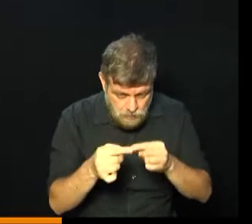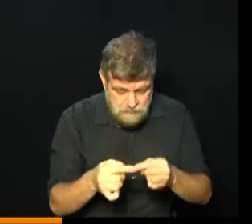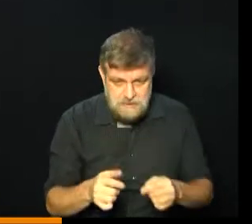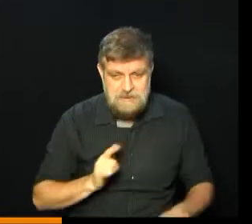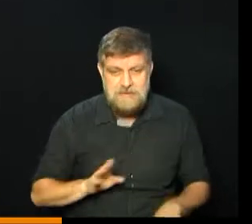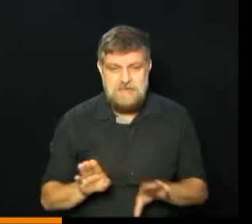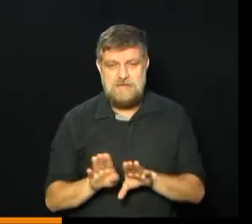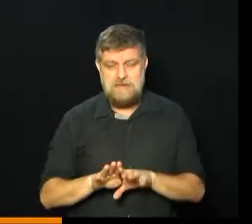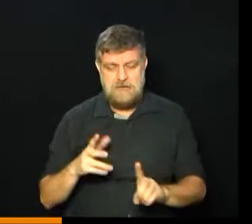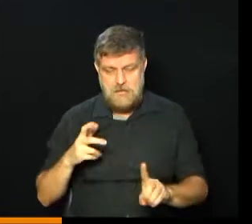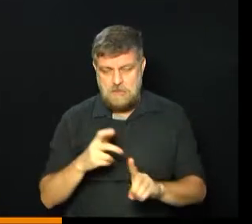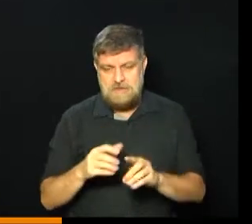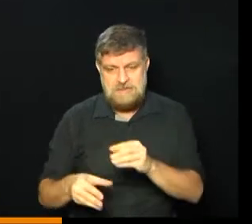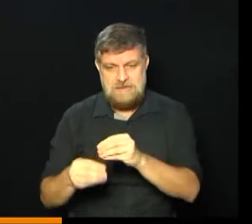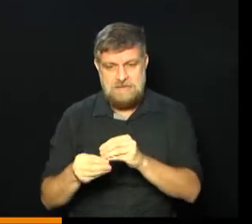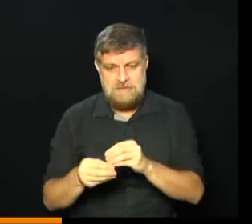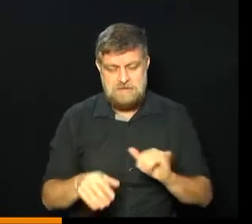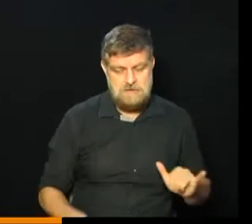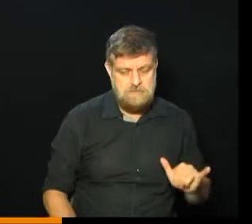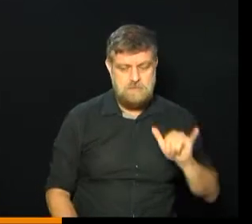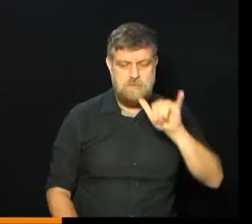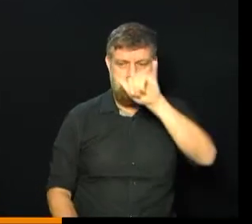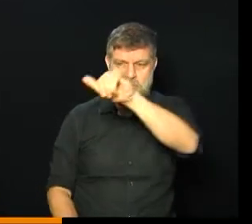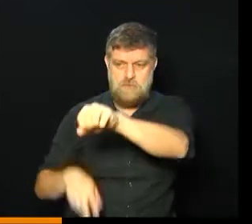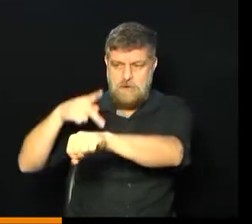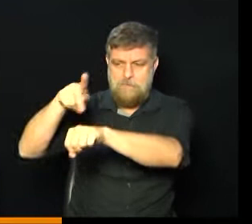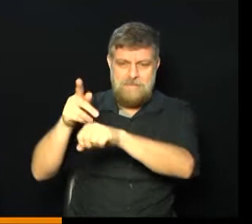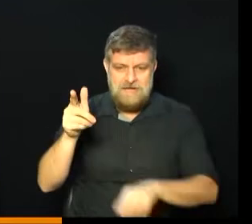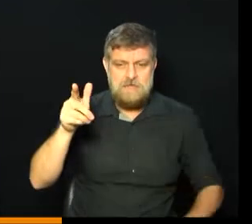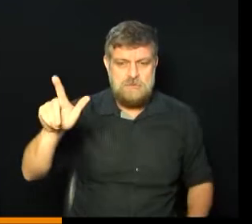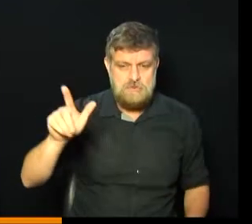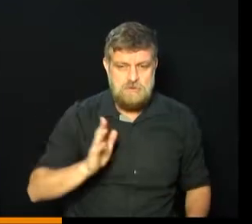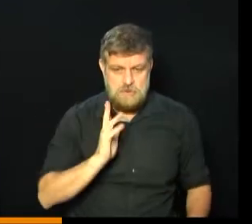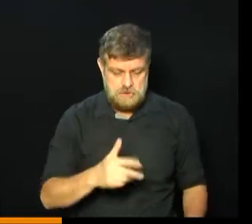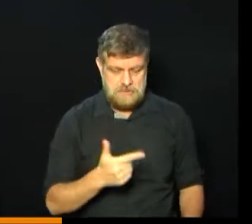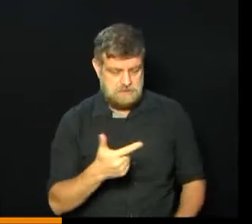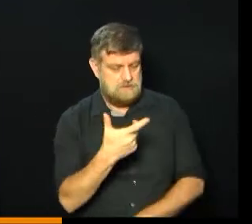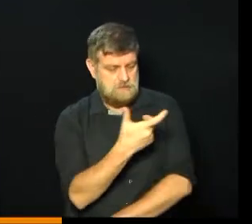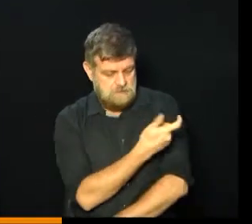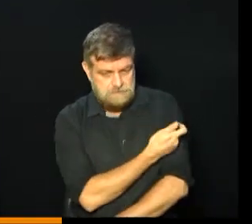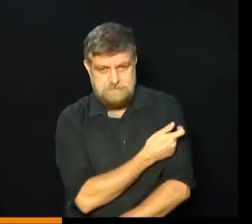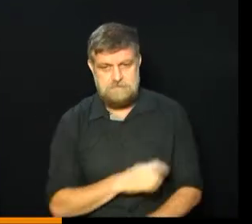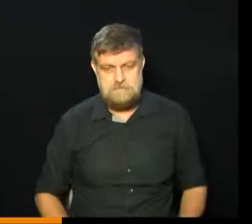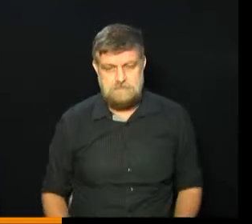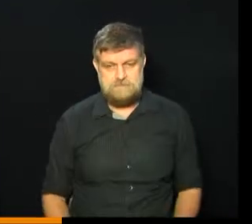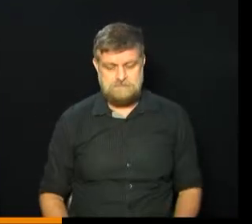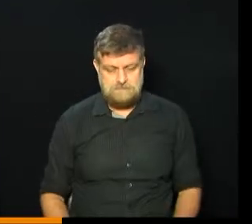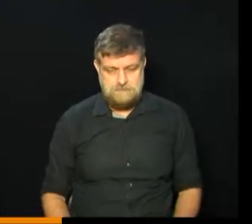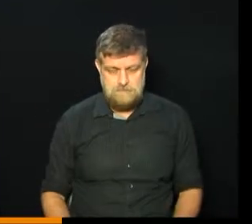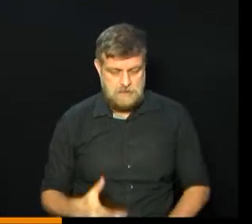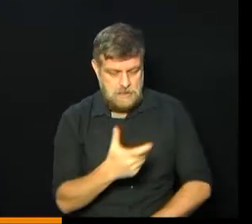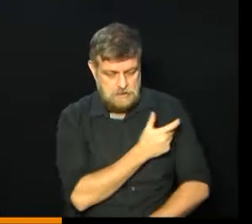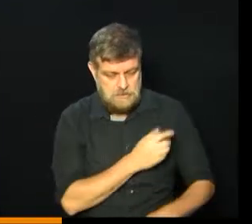doses adicionais para Viajantes ao exterior que tenham esquema vacinal completo Entra lá dose adicional